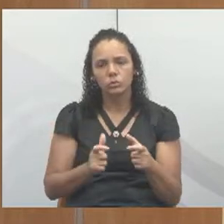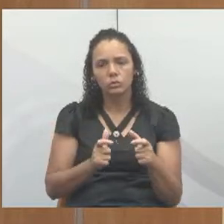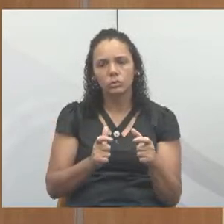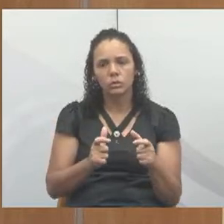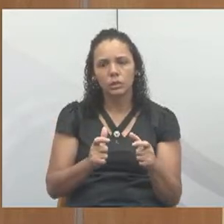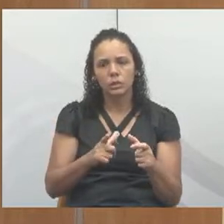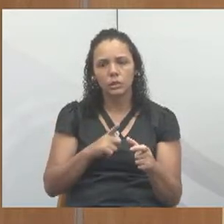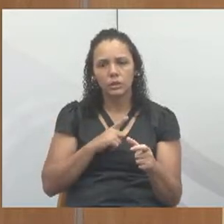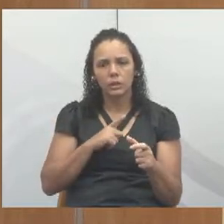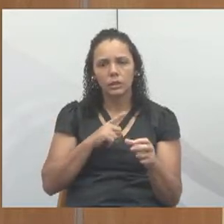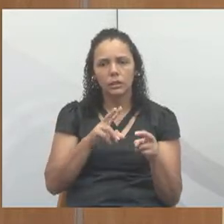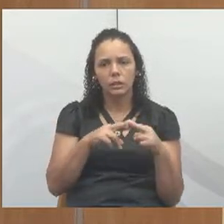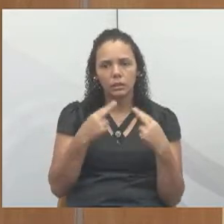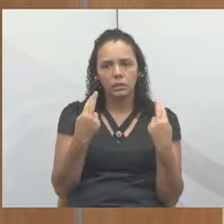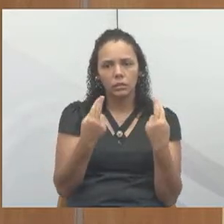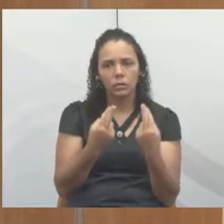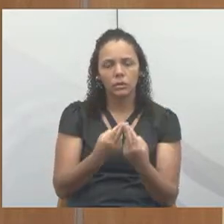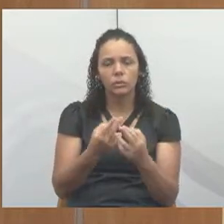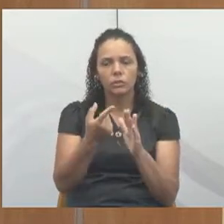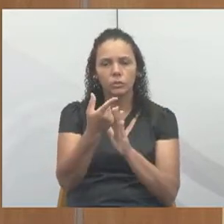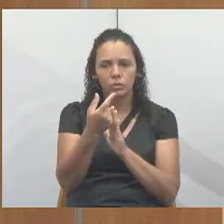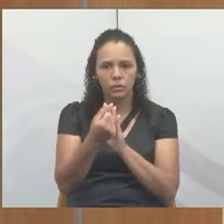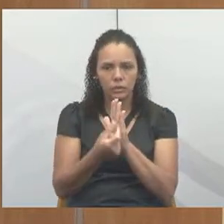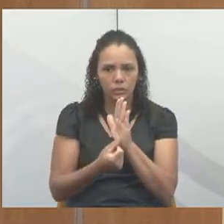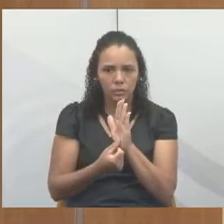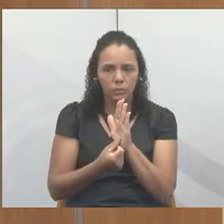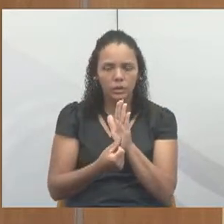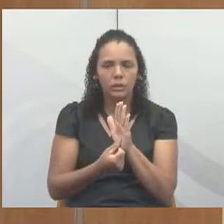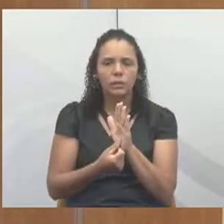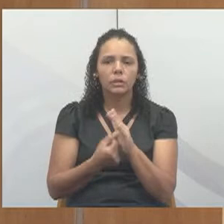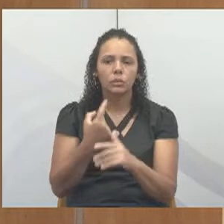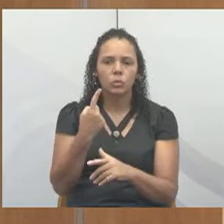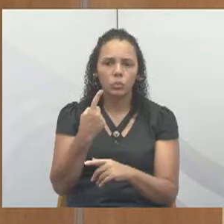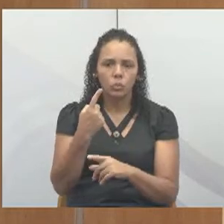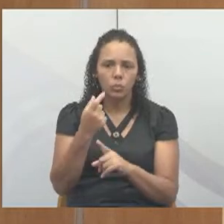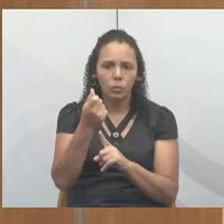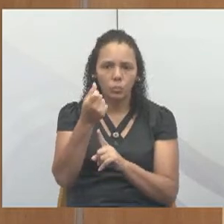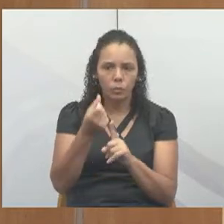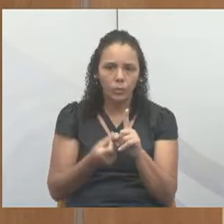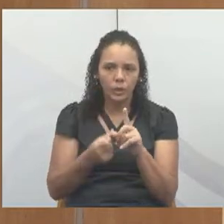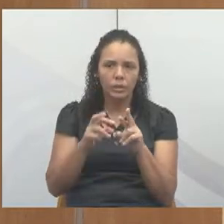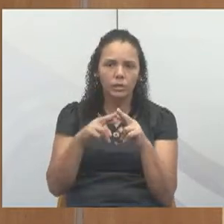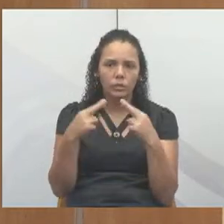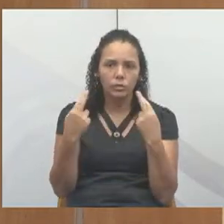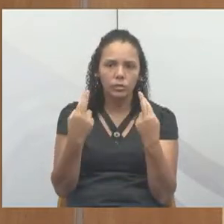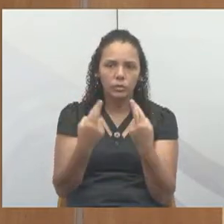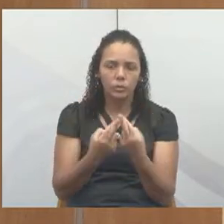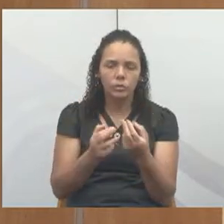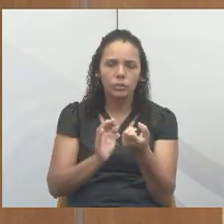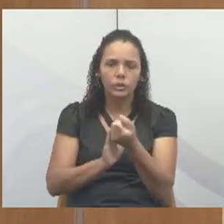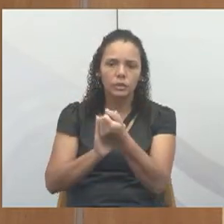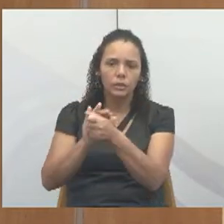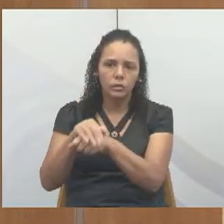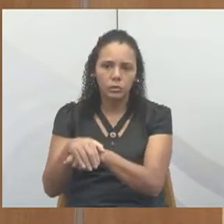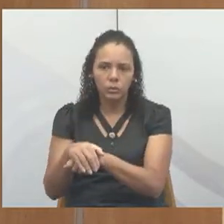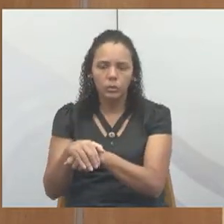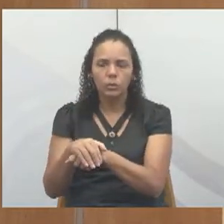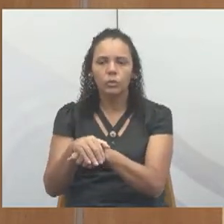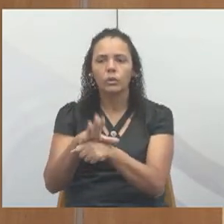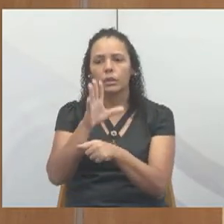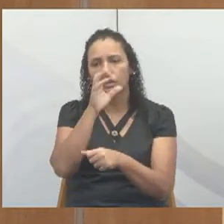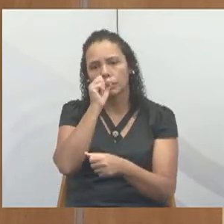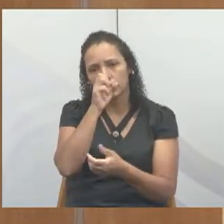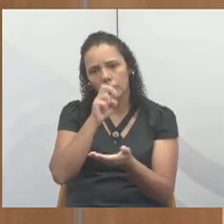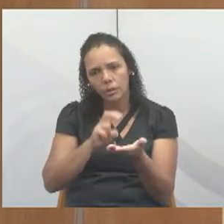cidade tenham reuniões de orçamento. A gente passa quase um mês inteiro fazendo essas reuniões, à noite, nos sábados de